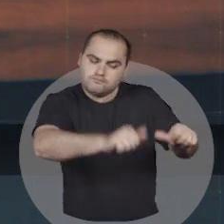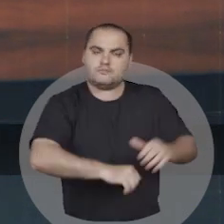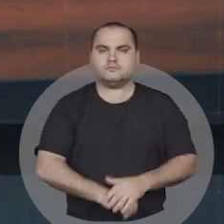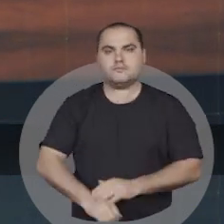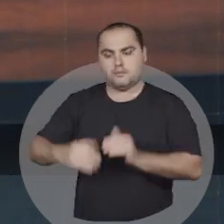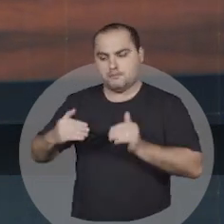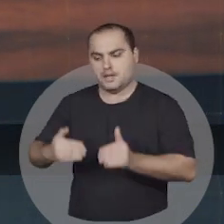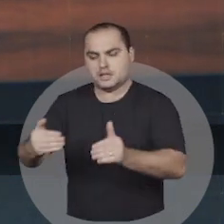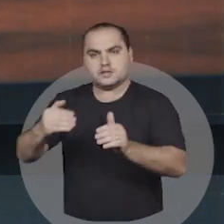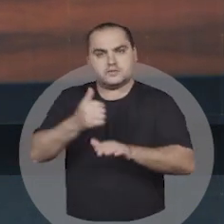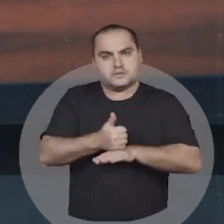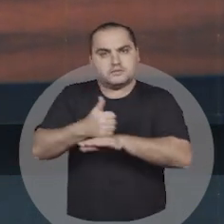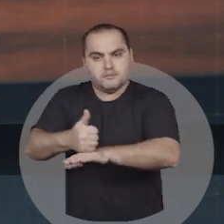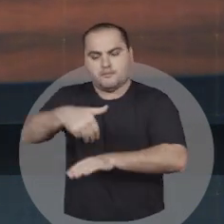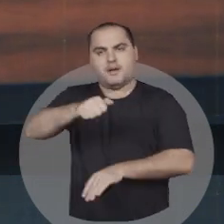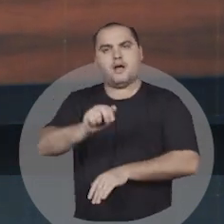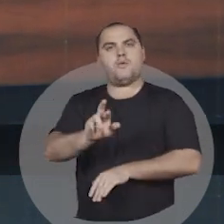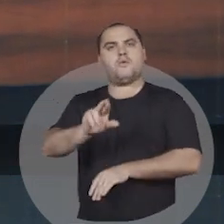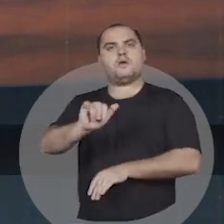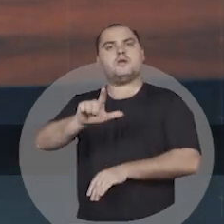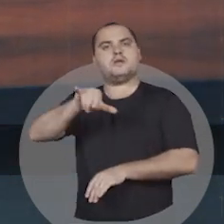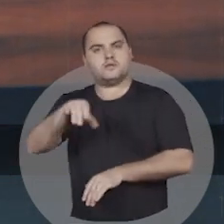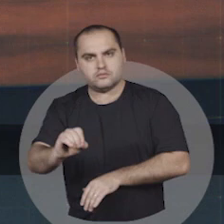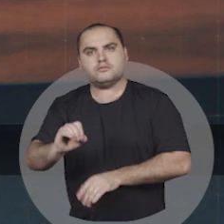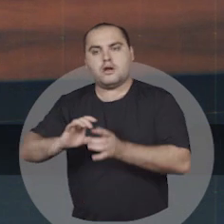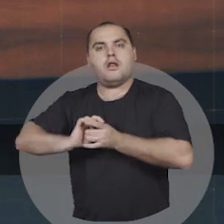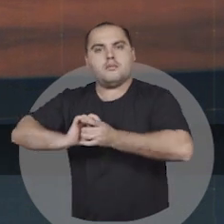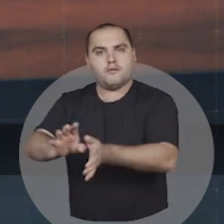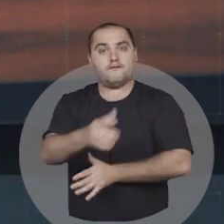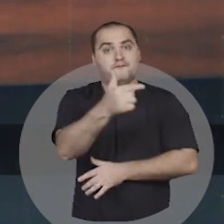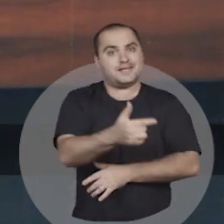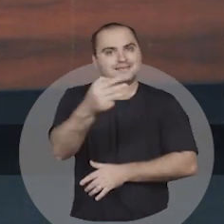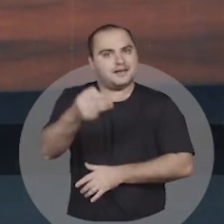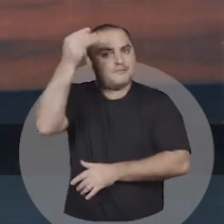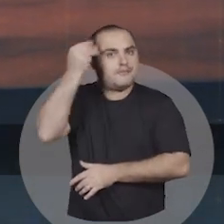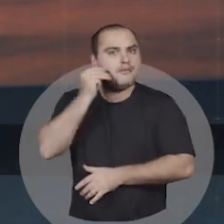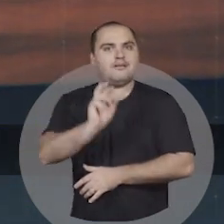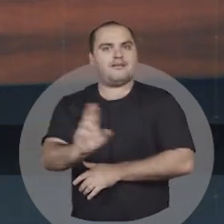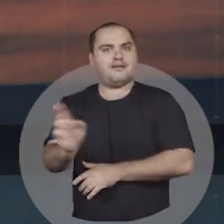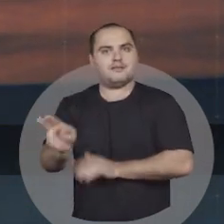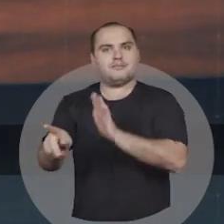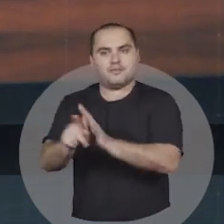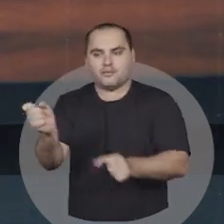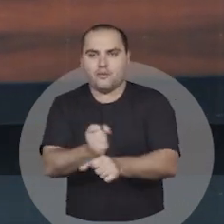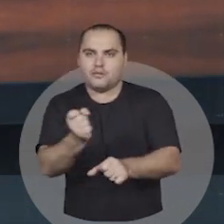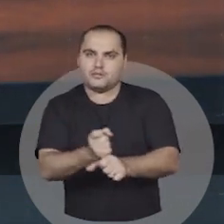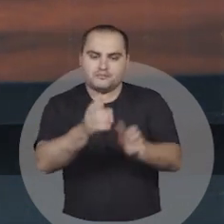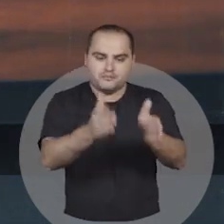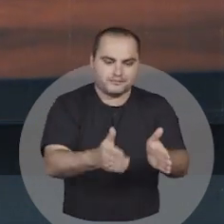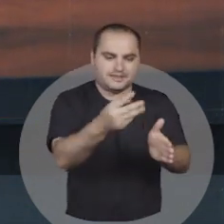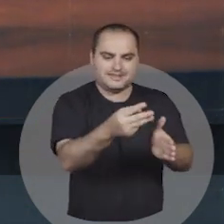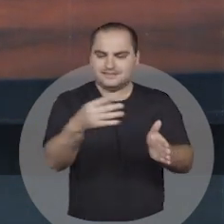Na audiência na Agência Nacional de Transportes Aquaviários, o prefeito de Itajaí tratou de uma série de pedidos que estão sob análise do